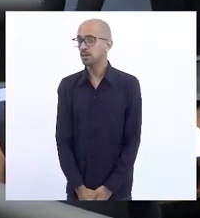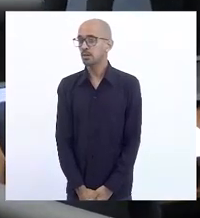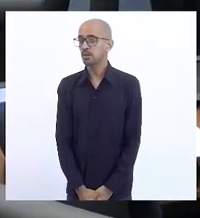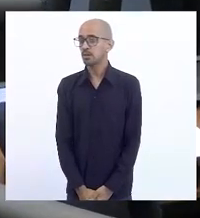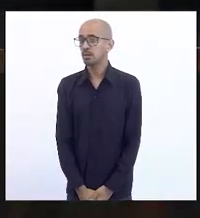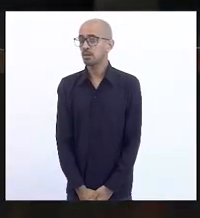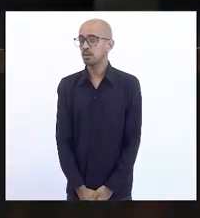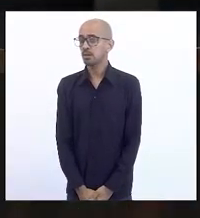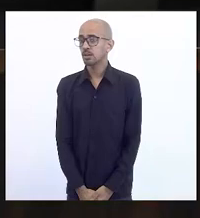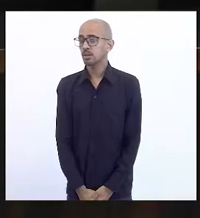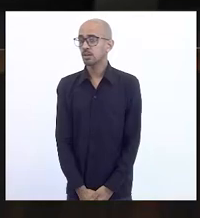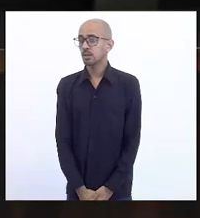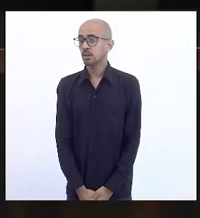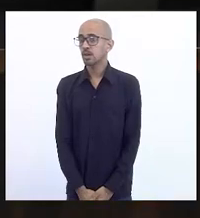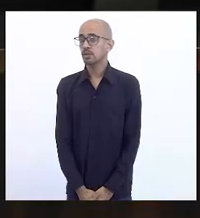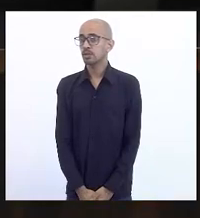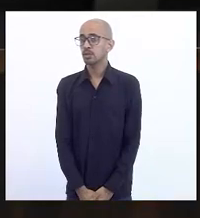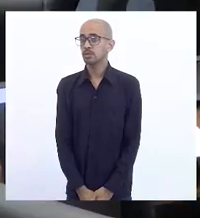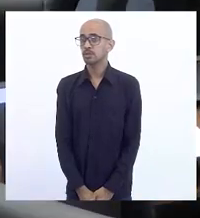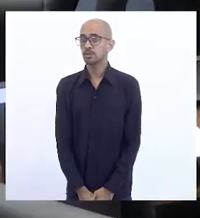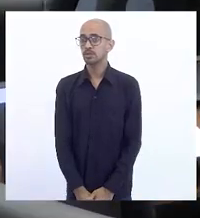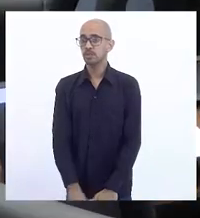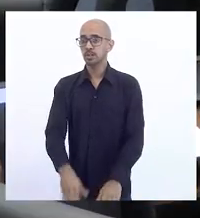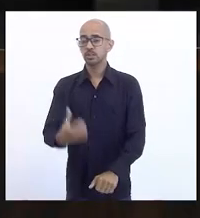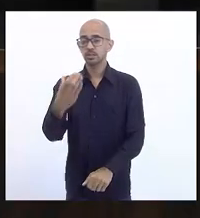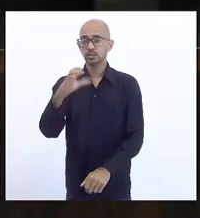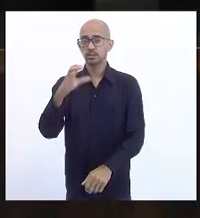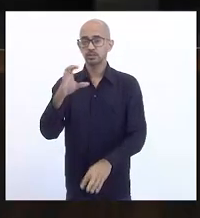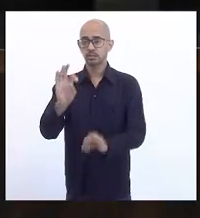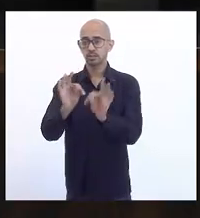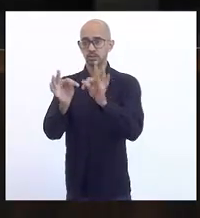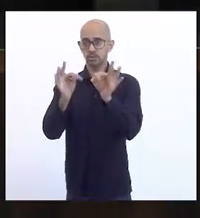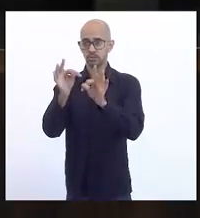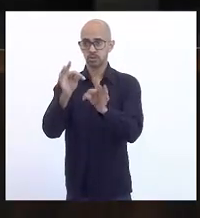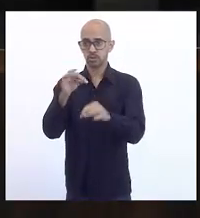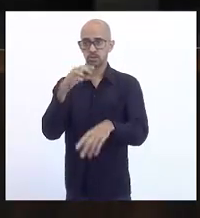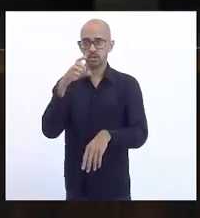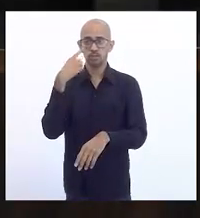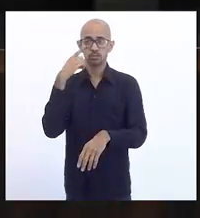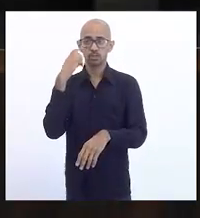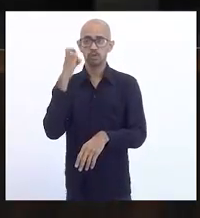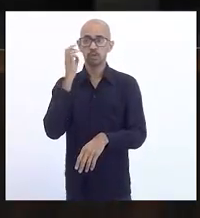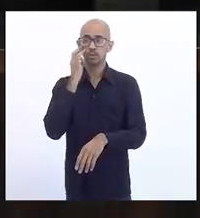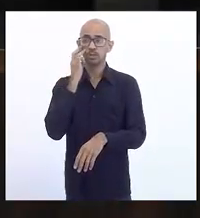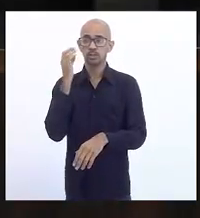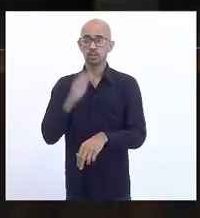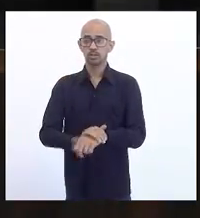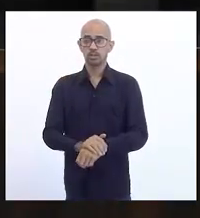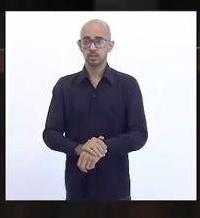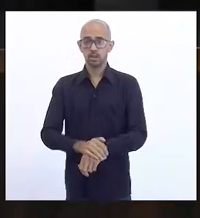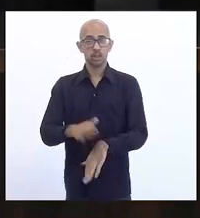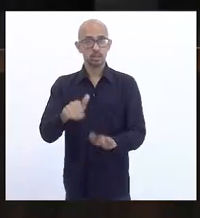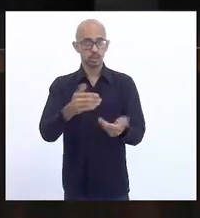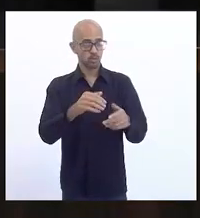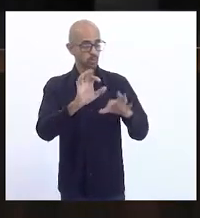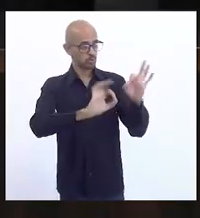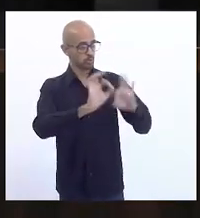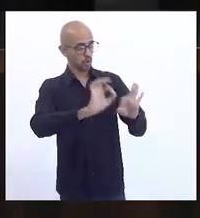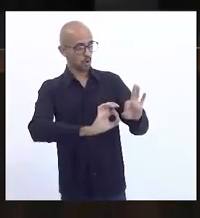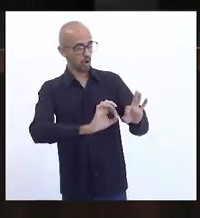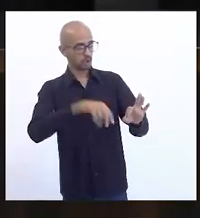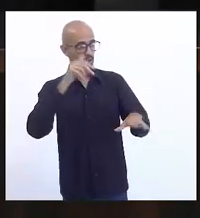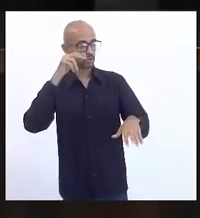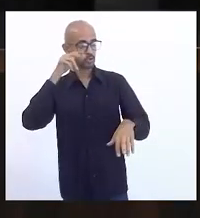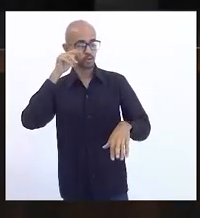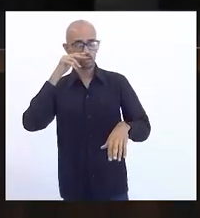Pela Comissão de Ciência e Tecnologia, parecer deputado Valdec. A presidência já antecipando aqui da uma questão de ordem do deputado Eliomar, pela Comissão de Cultura,